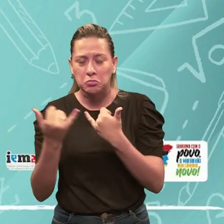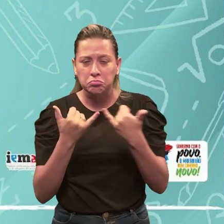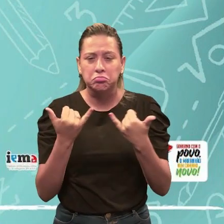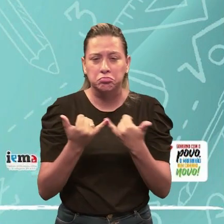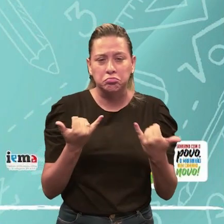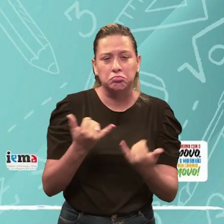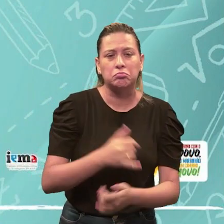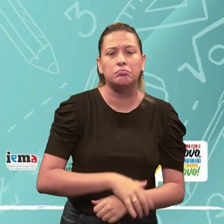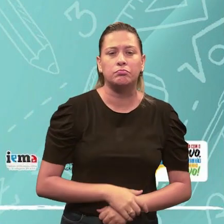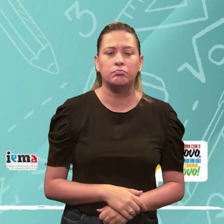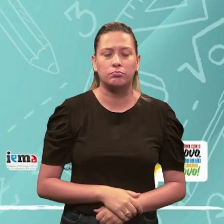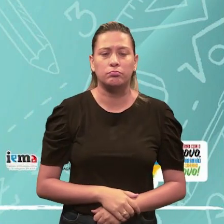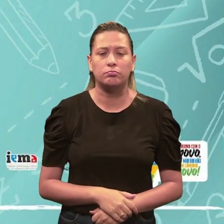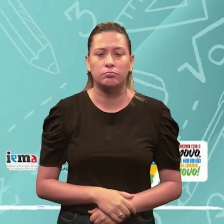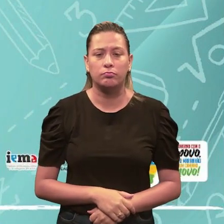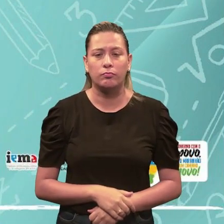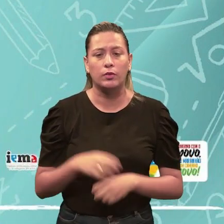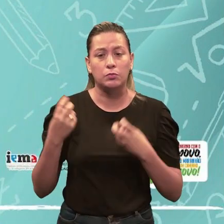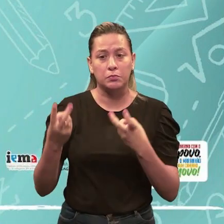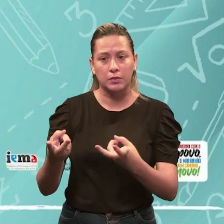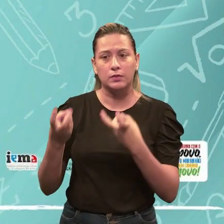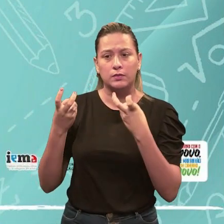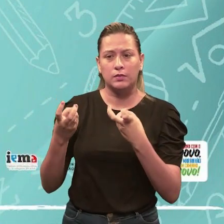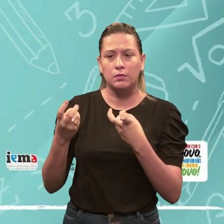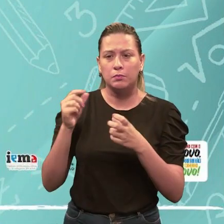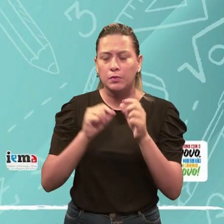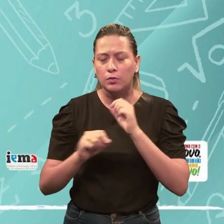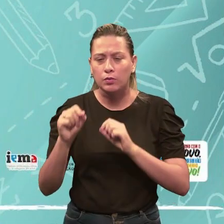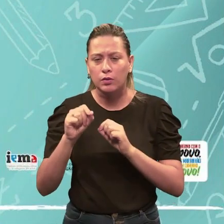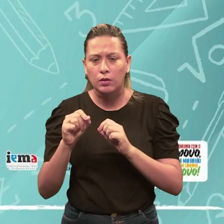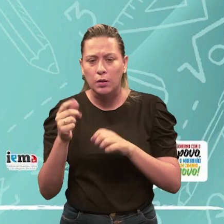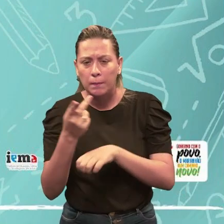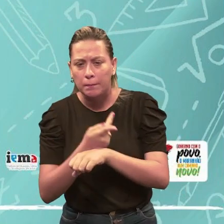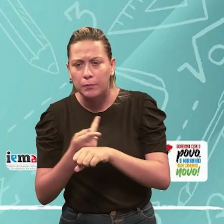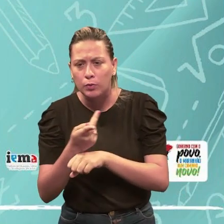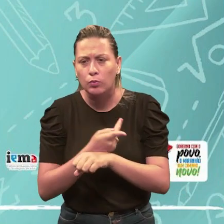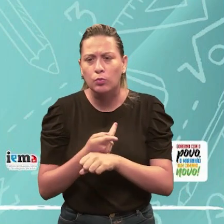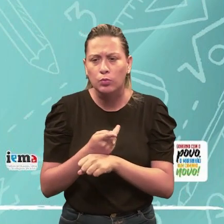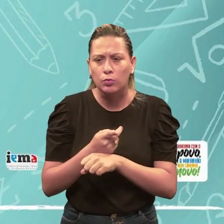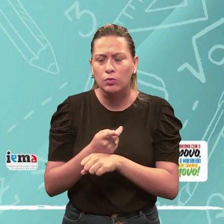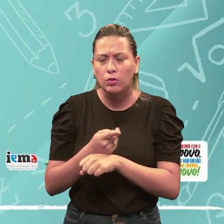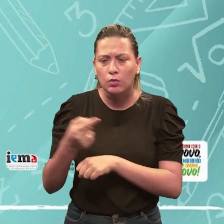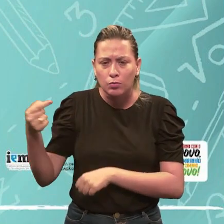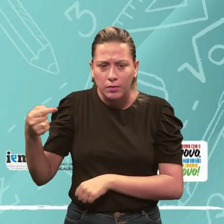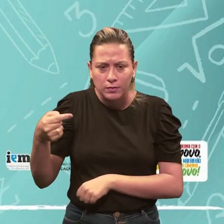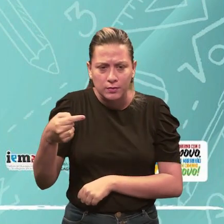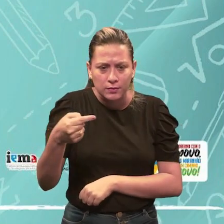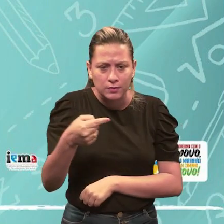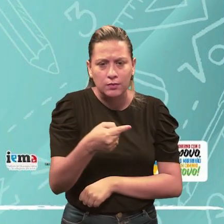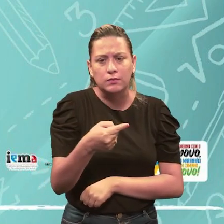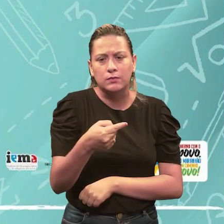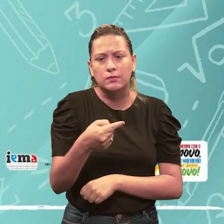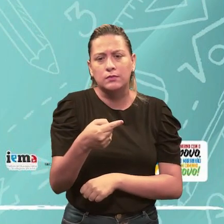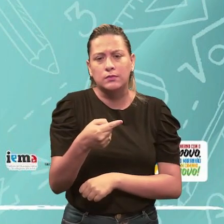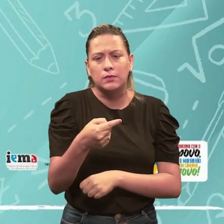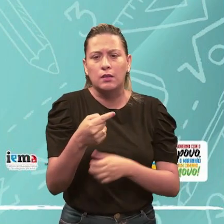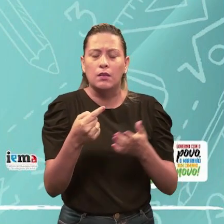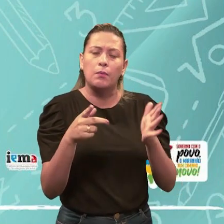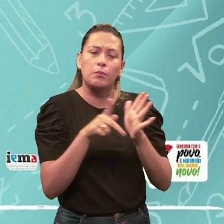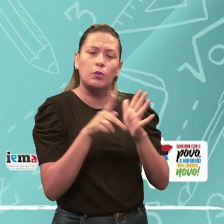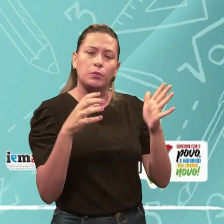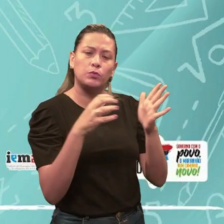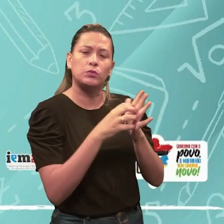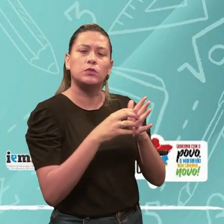mesmo. Você pode identificá-lo rapidamente procurando uma seta horizontal, apontando em direção ao símbolo de um